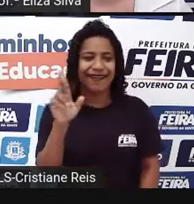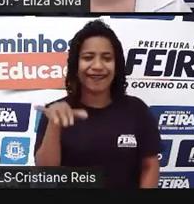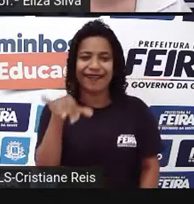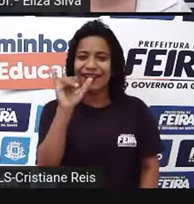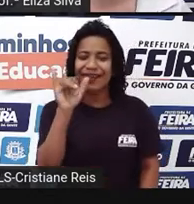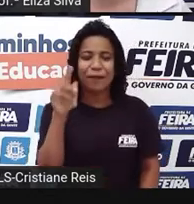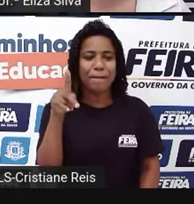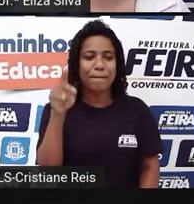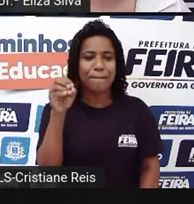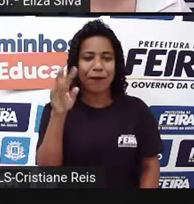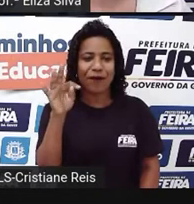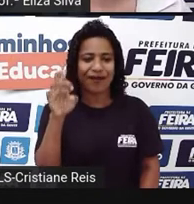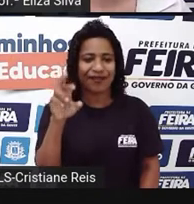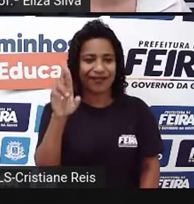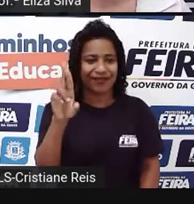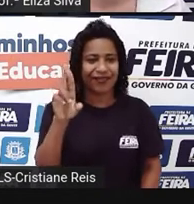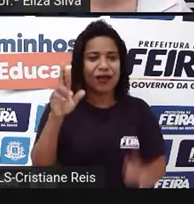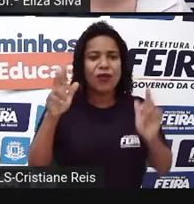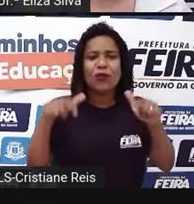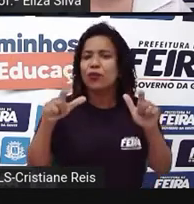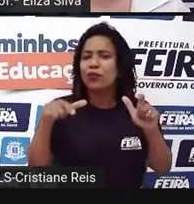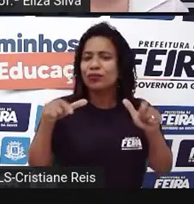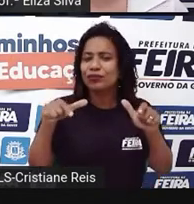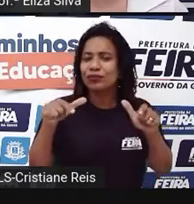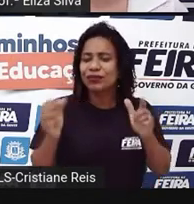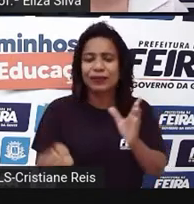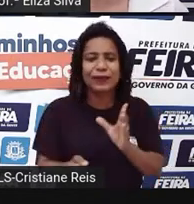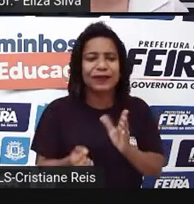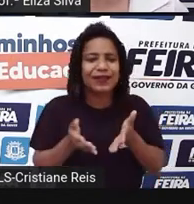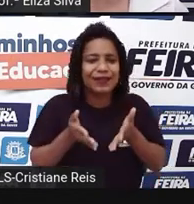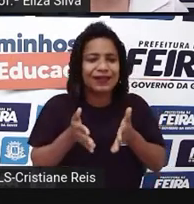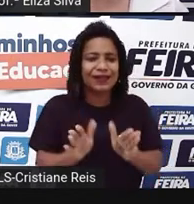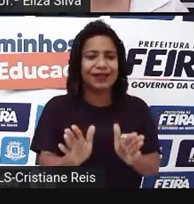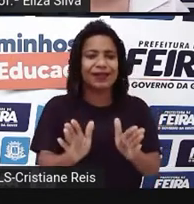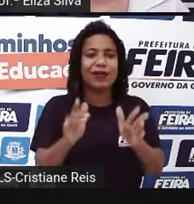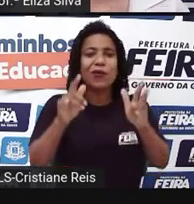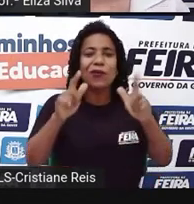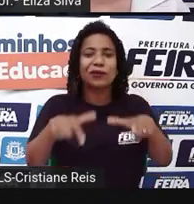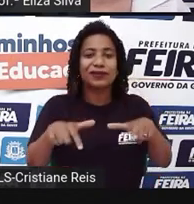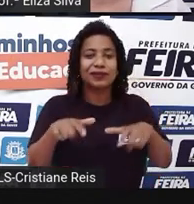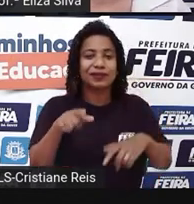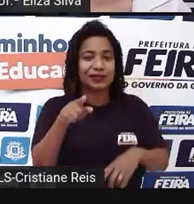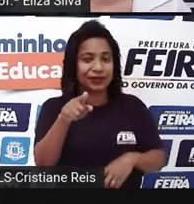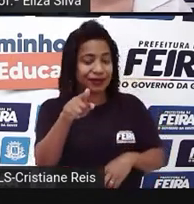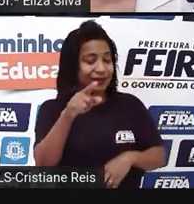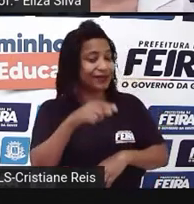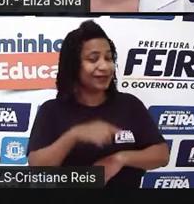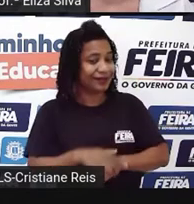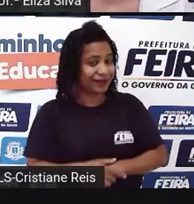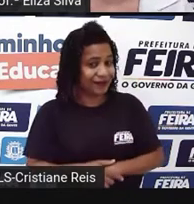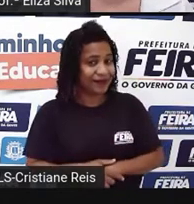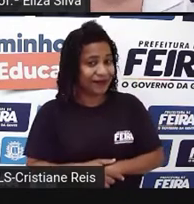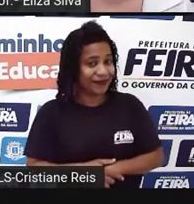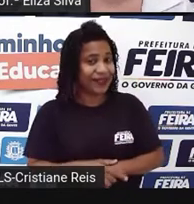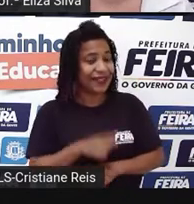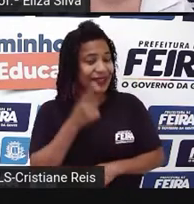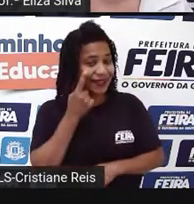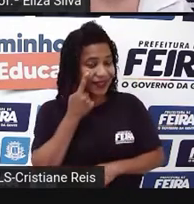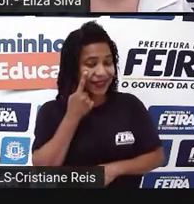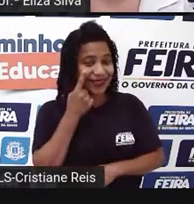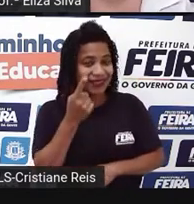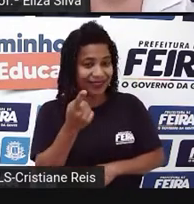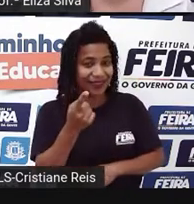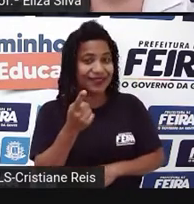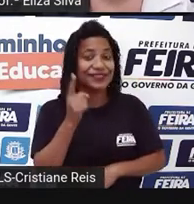De onde é Harry Potter? Olha a dica dentro do parêntese. British. Ora, se a nacionalidade dele